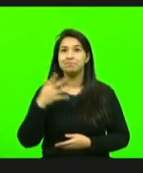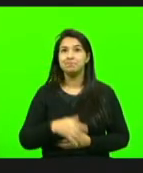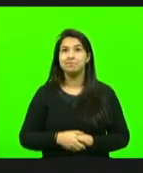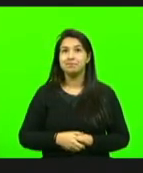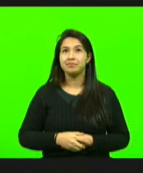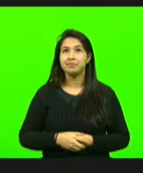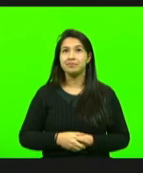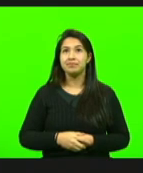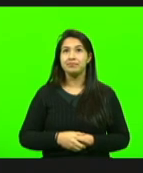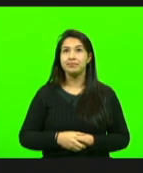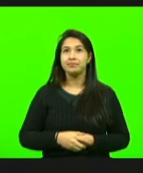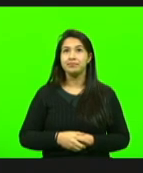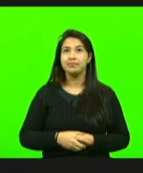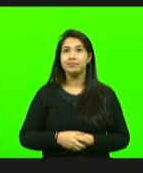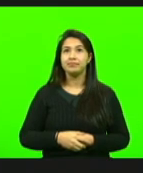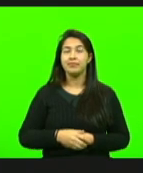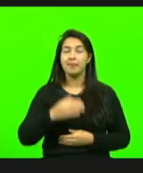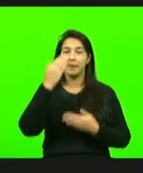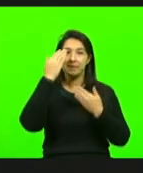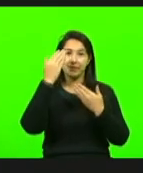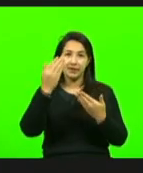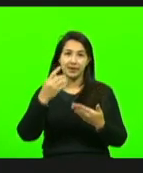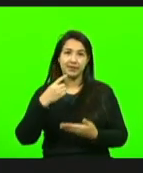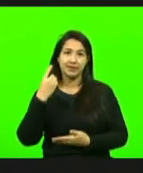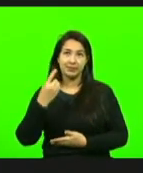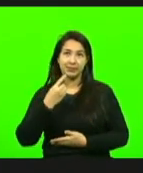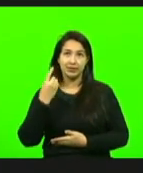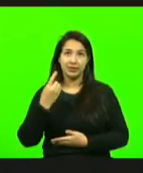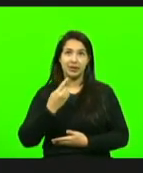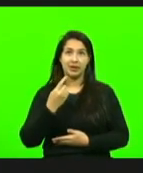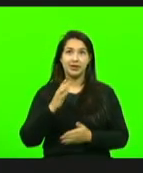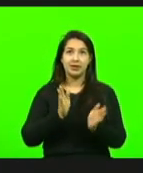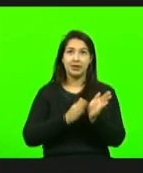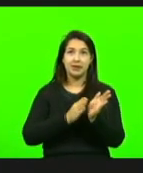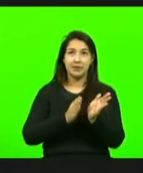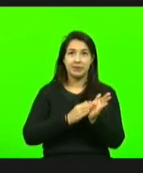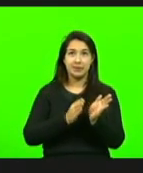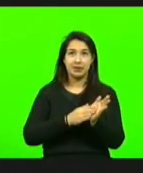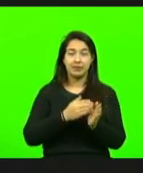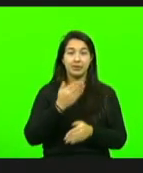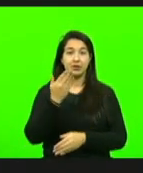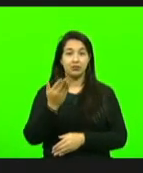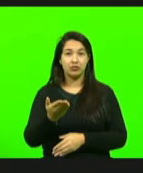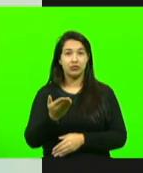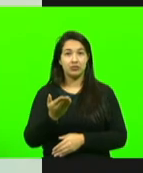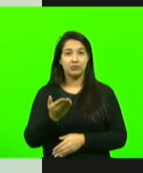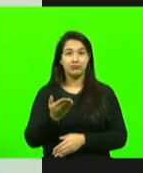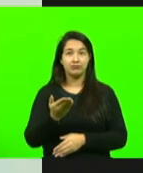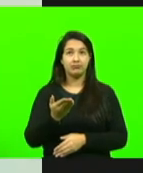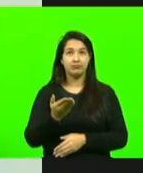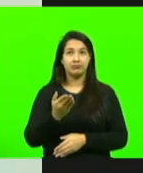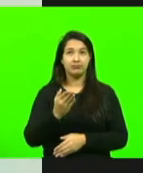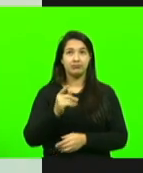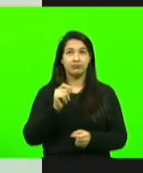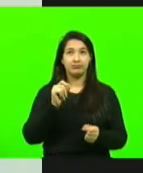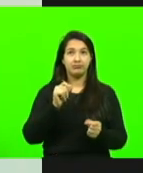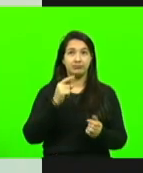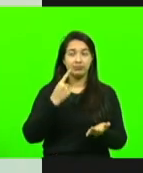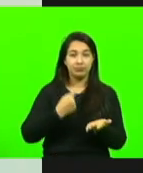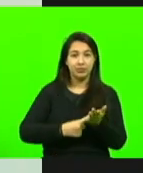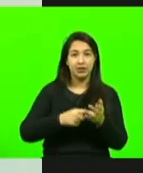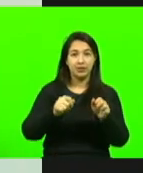Muito obrigado deputada Luciane Parabéns pela promoção desta audiência